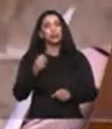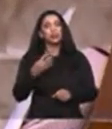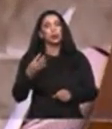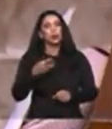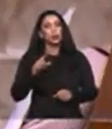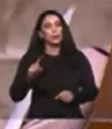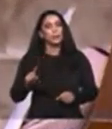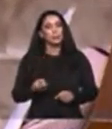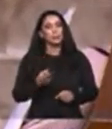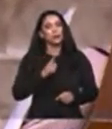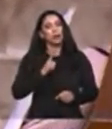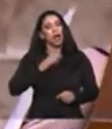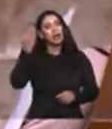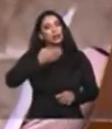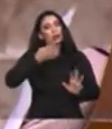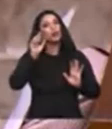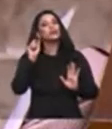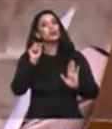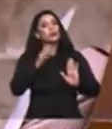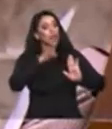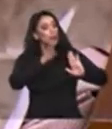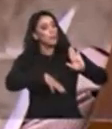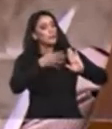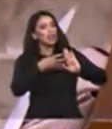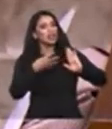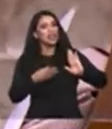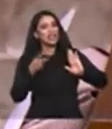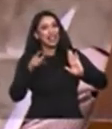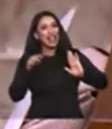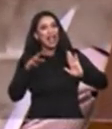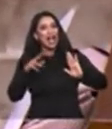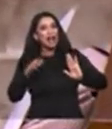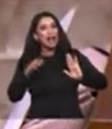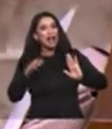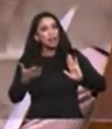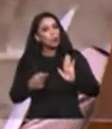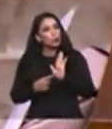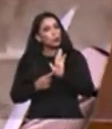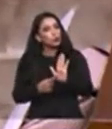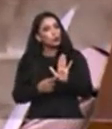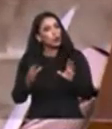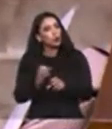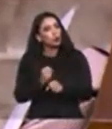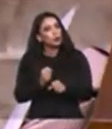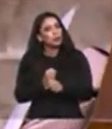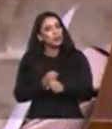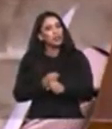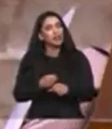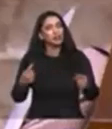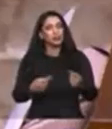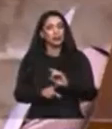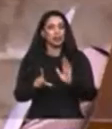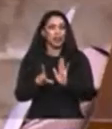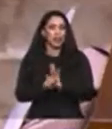1.104.800. As provas desses fatos são planilhas fornecidas por Rafael Lopes, com a contabilidade informal de Alberto Youssef.